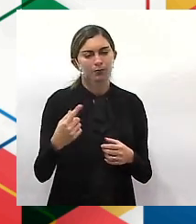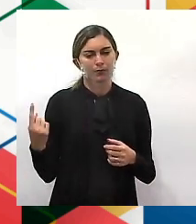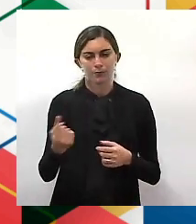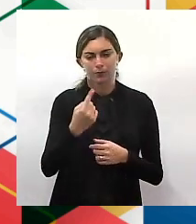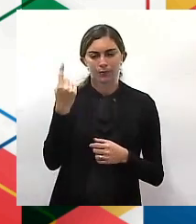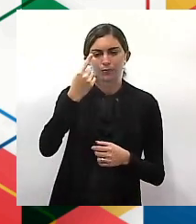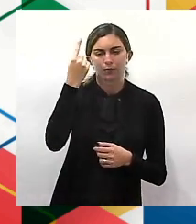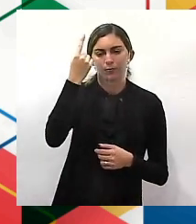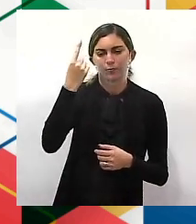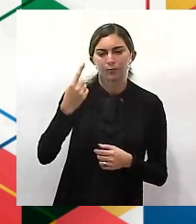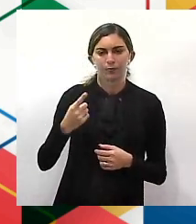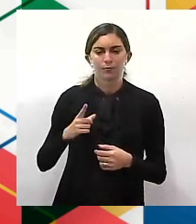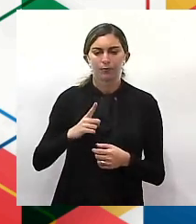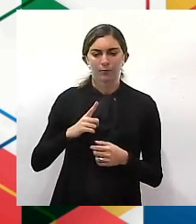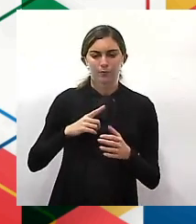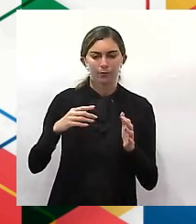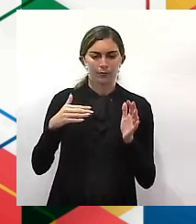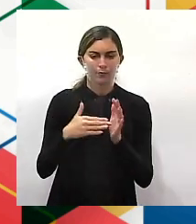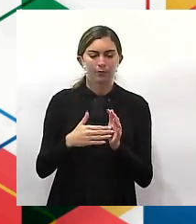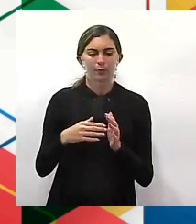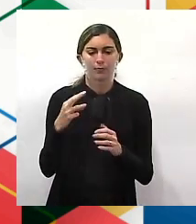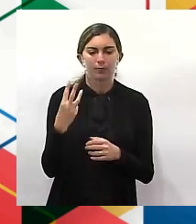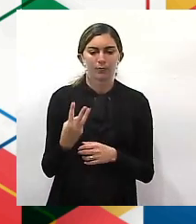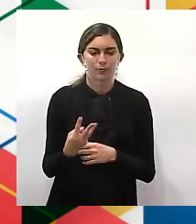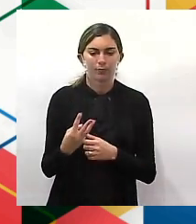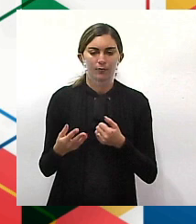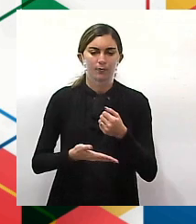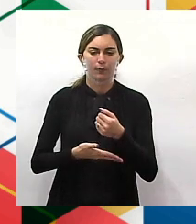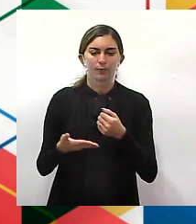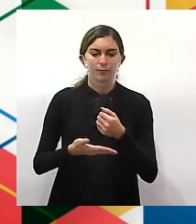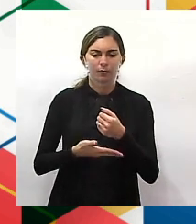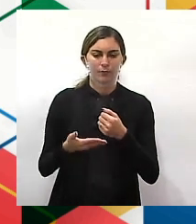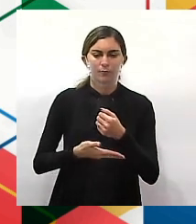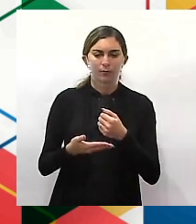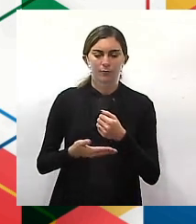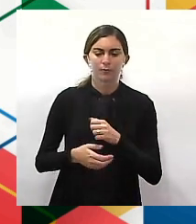altura vem até o 3. E a base está aqui, ó,